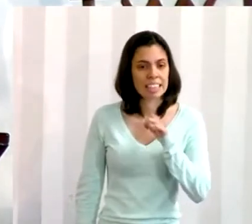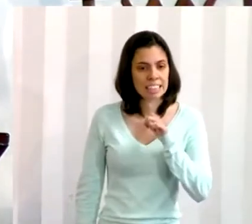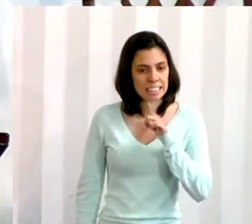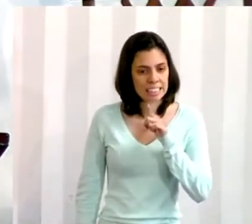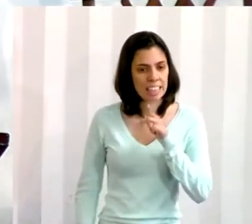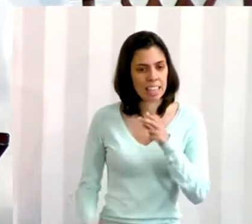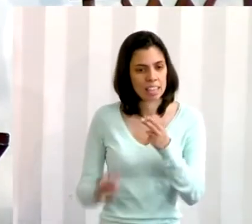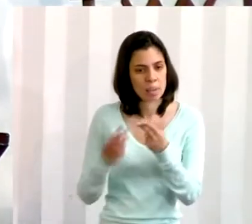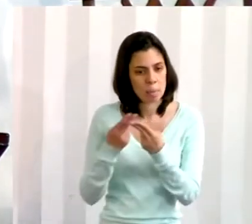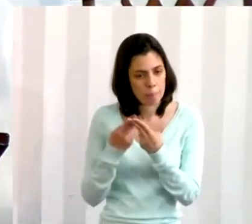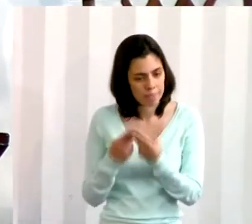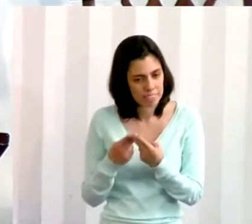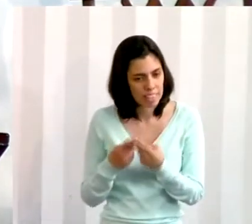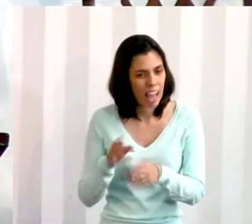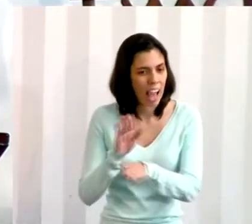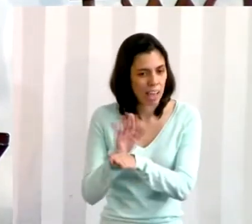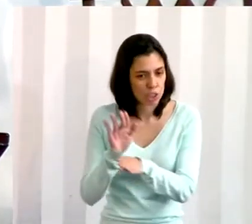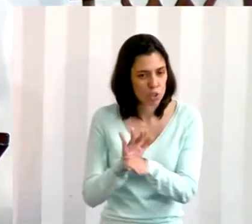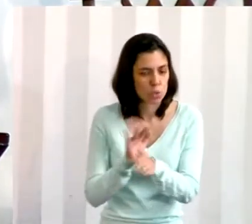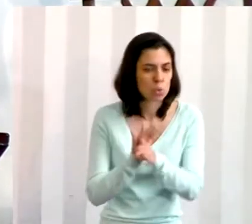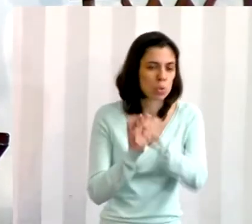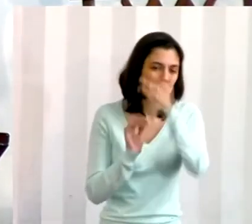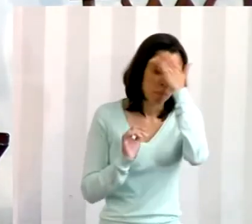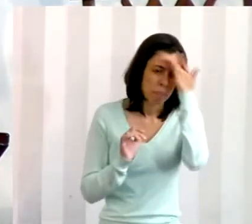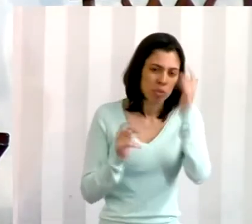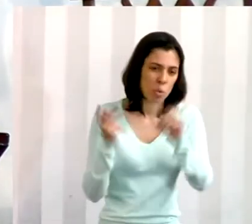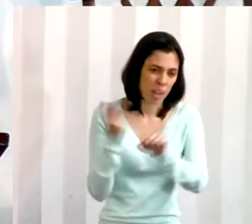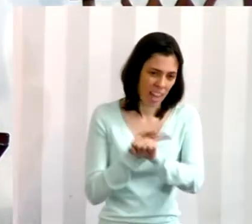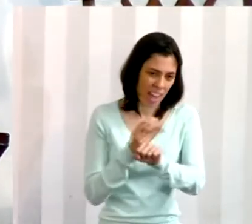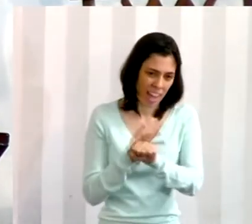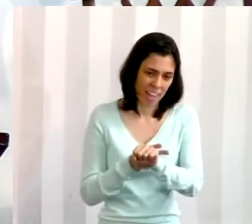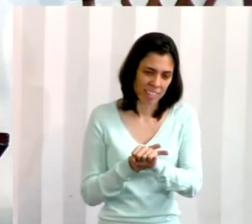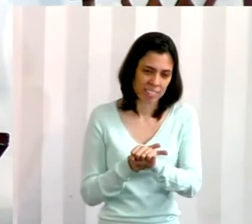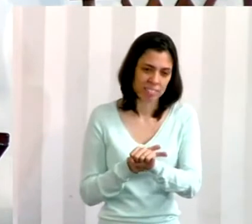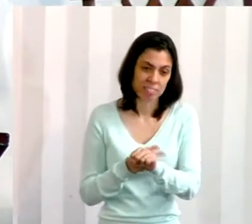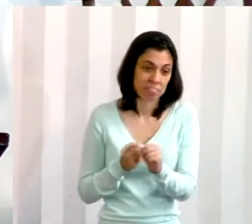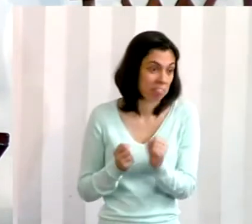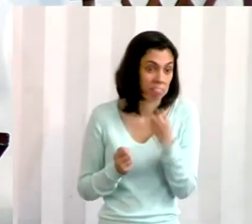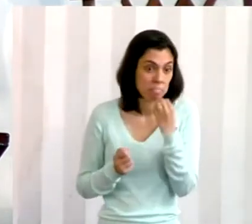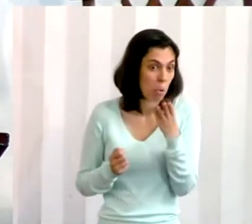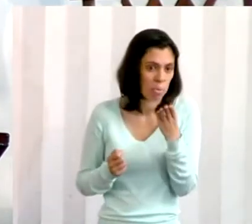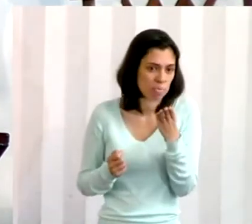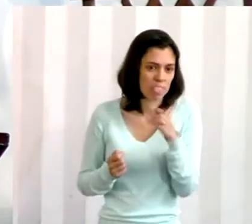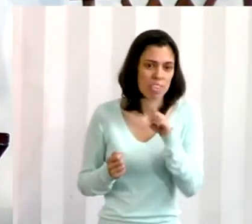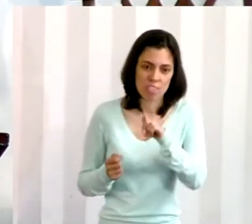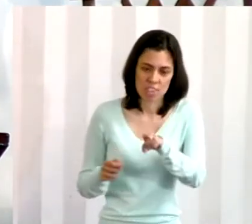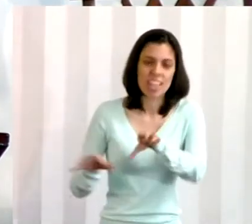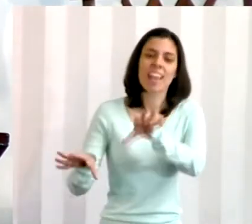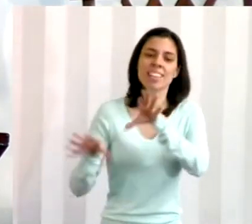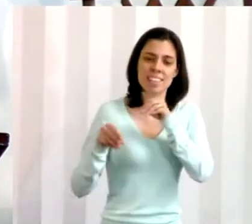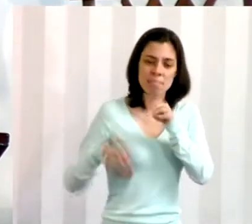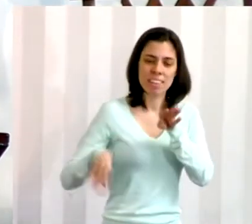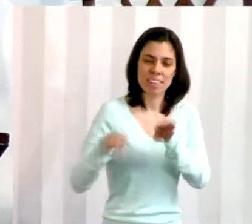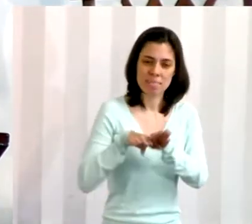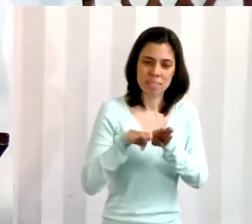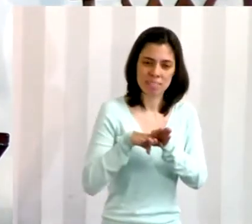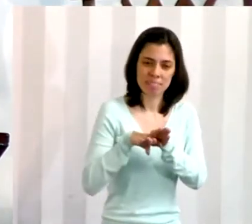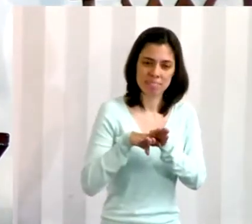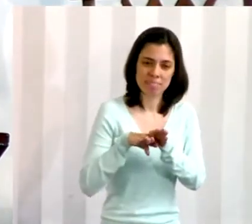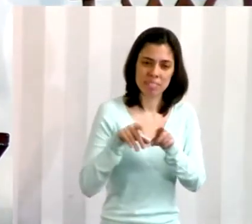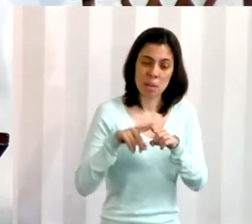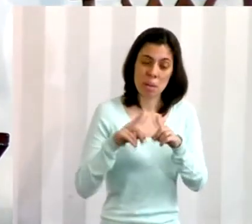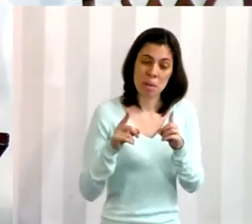erros também. Mas quem não é paciente, provavelmente não